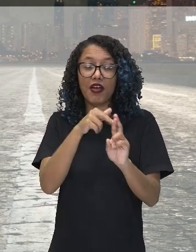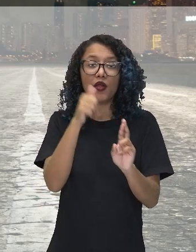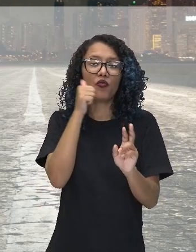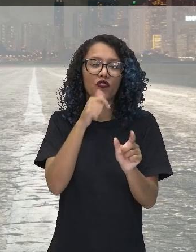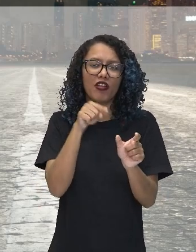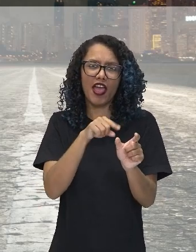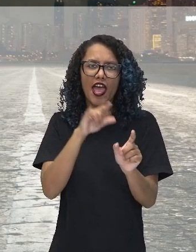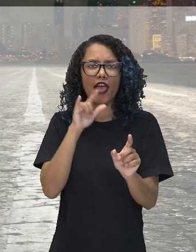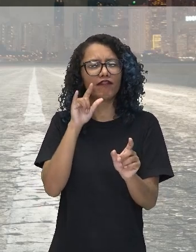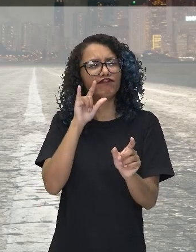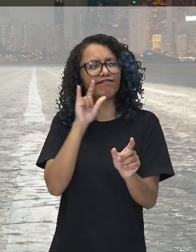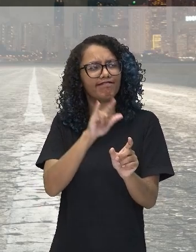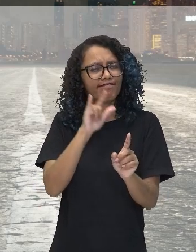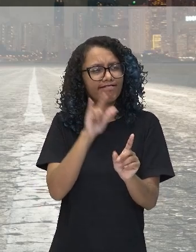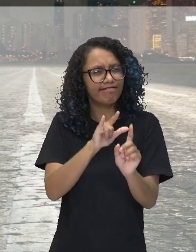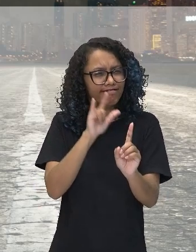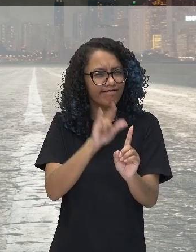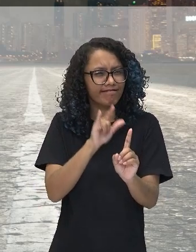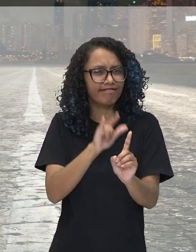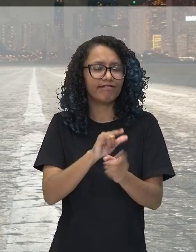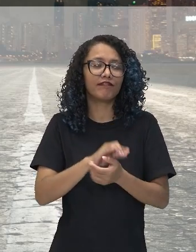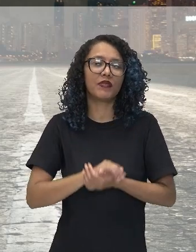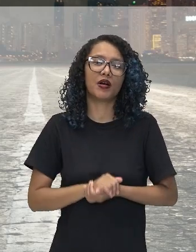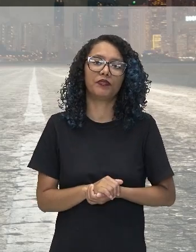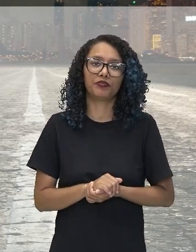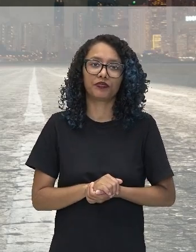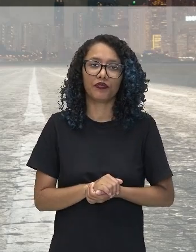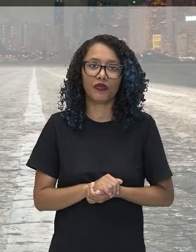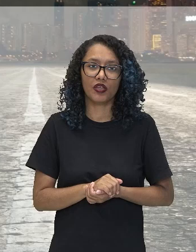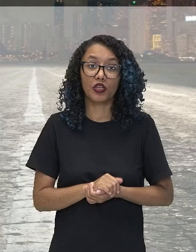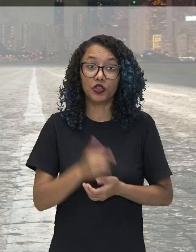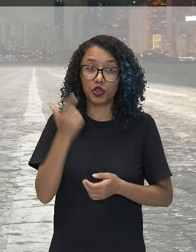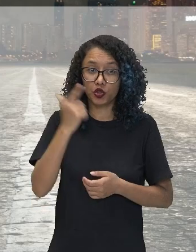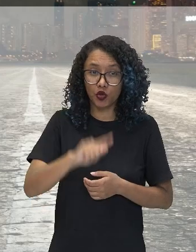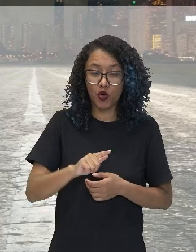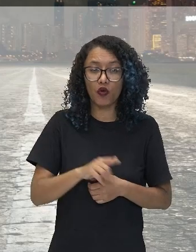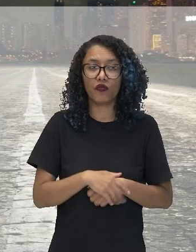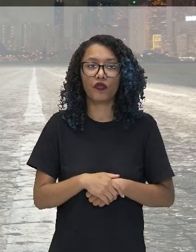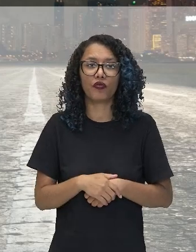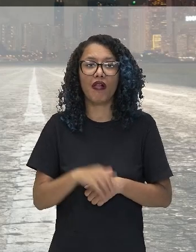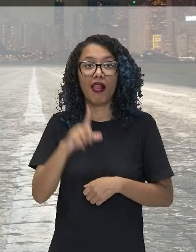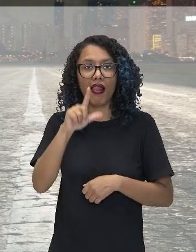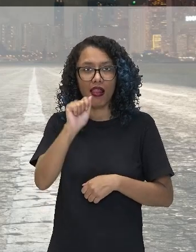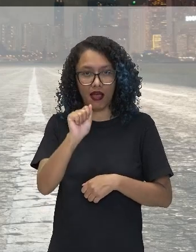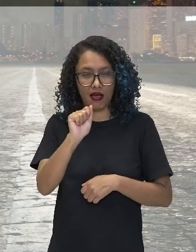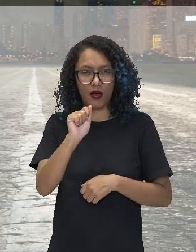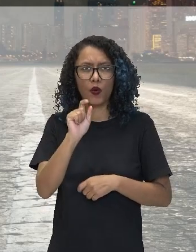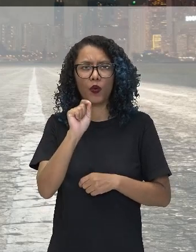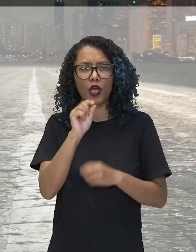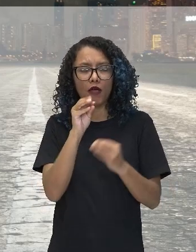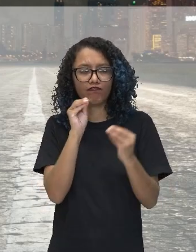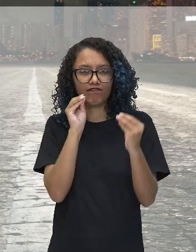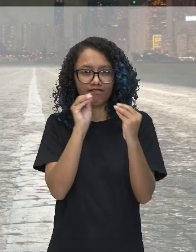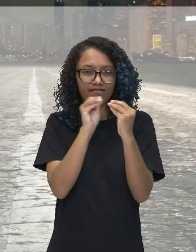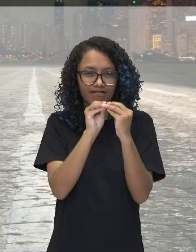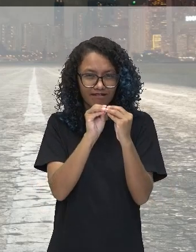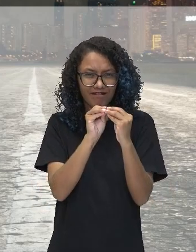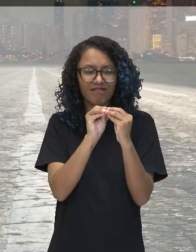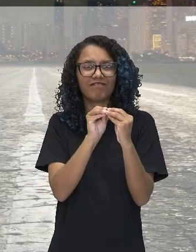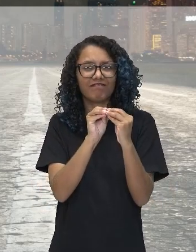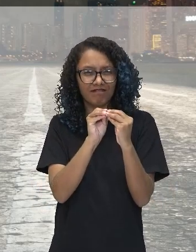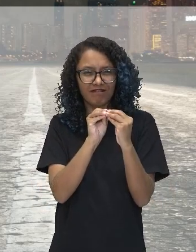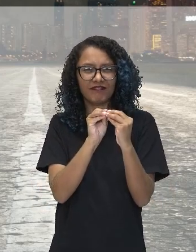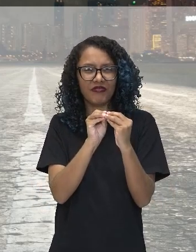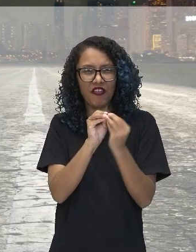frente, la besé tantas vezes. Olha o lá. Eu beijei ela, la besé tantas vezes, a